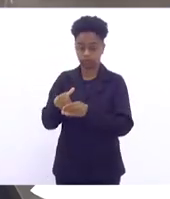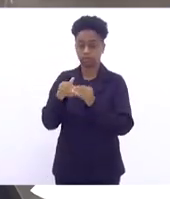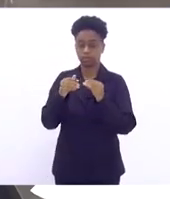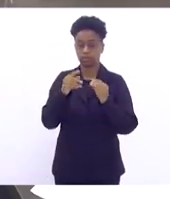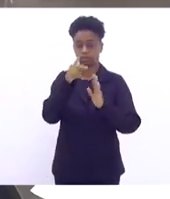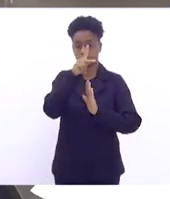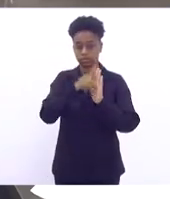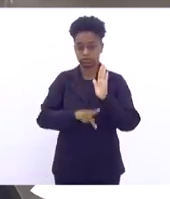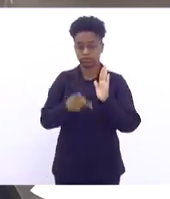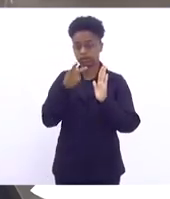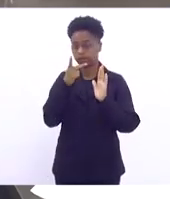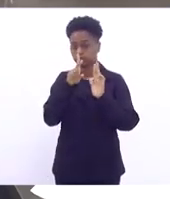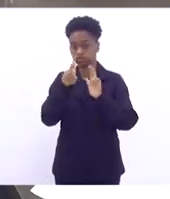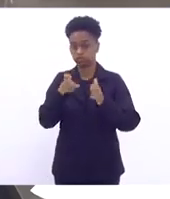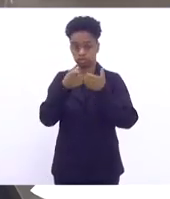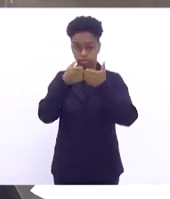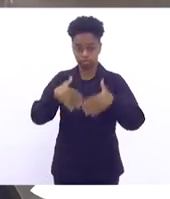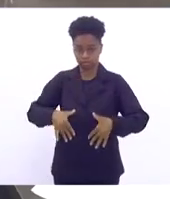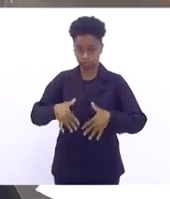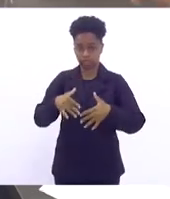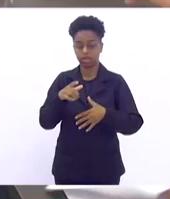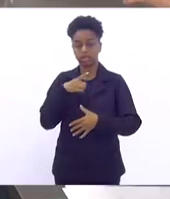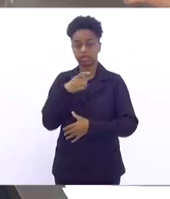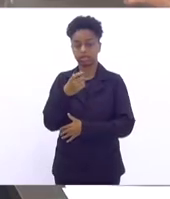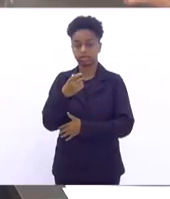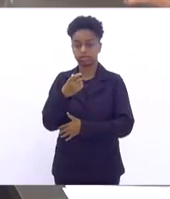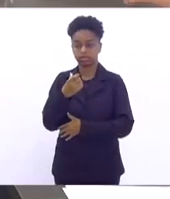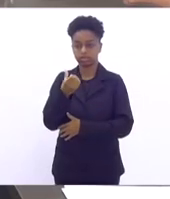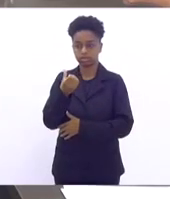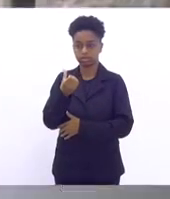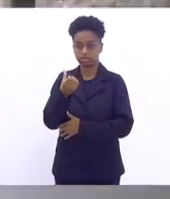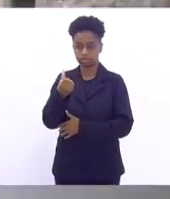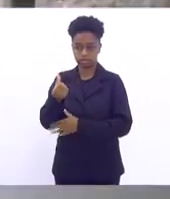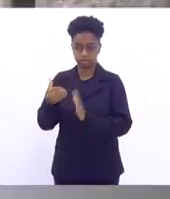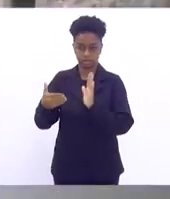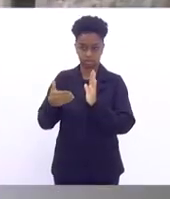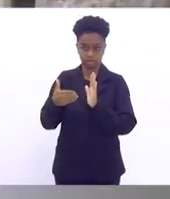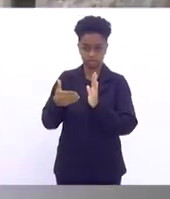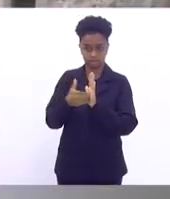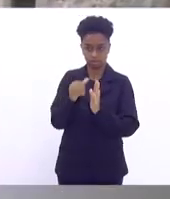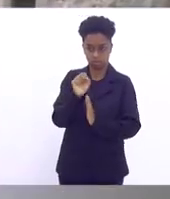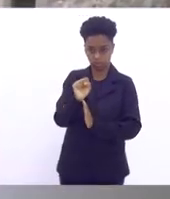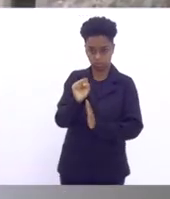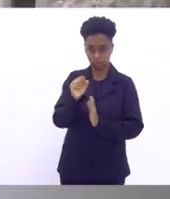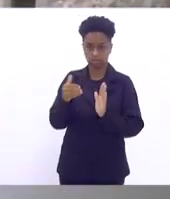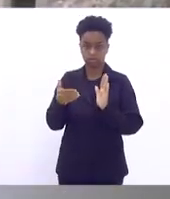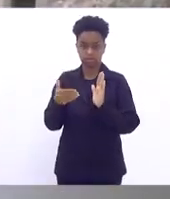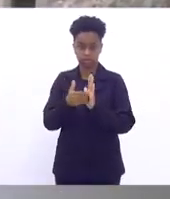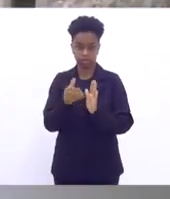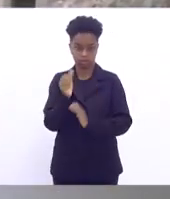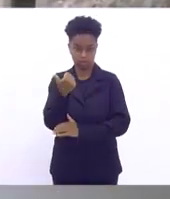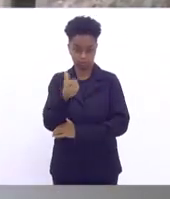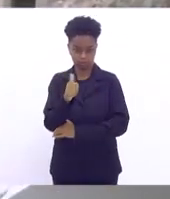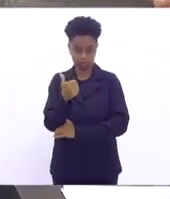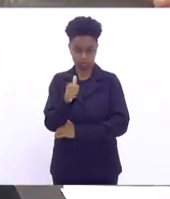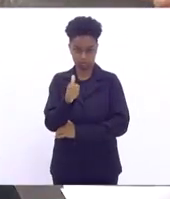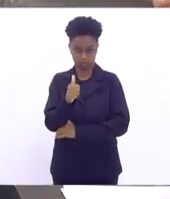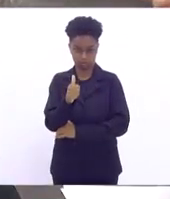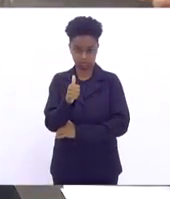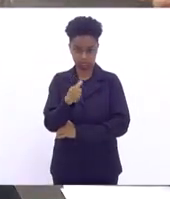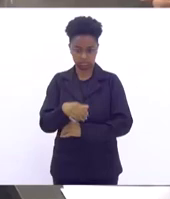que versão sobre prejudicabilidade quais sejam do 8 ao 11 da pauta algum Deputado pois não deputado